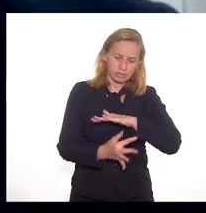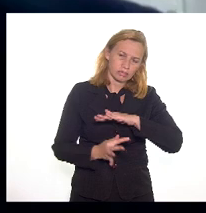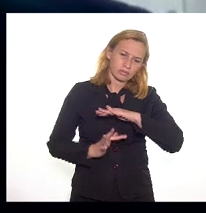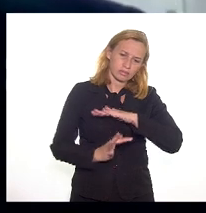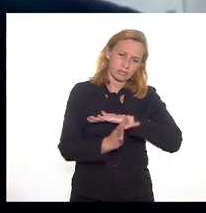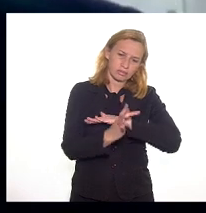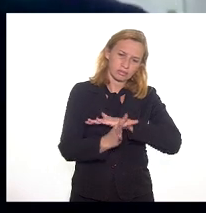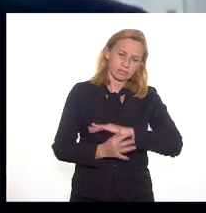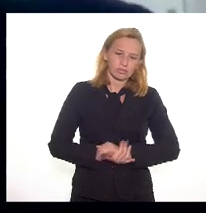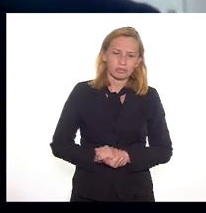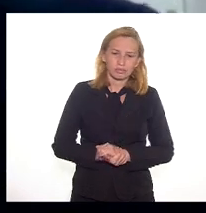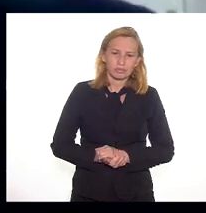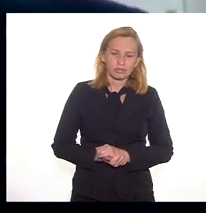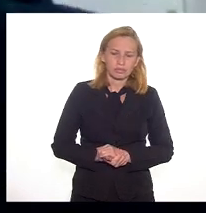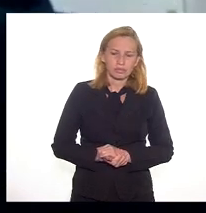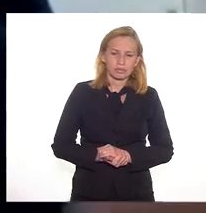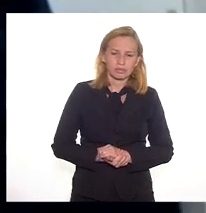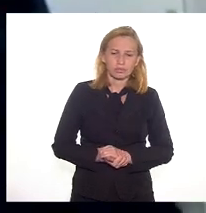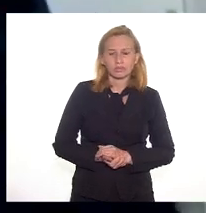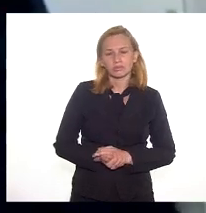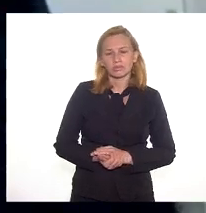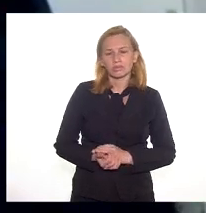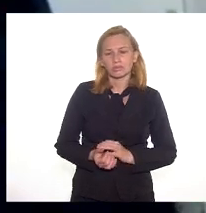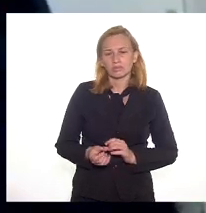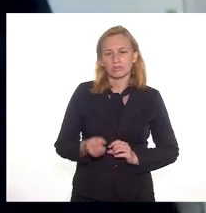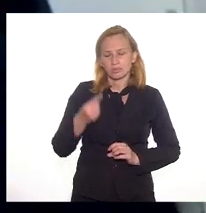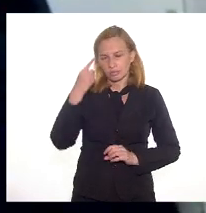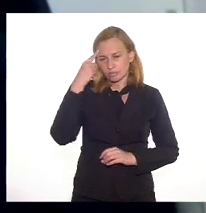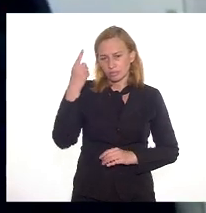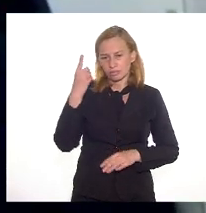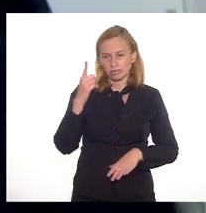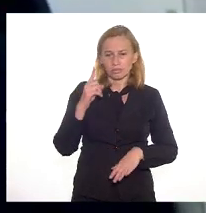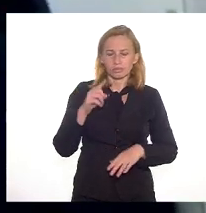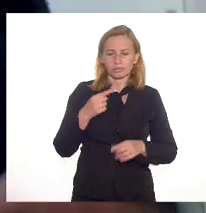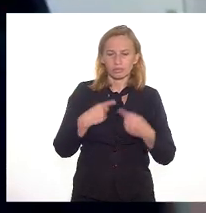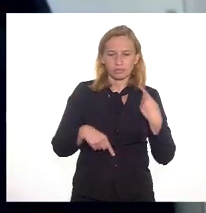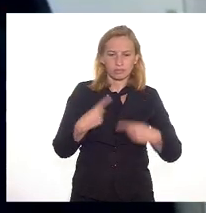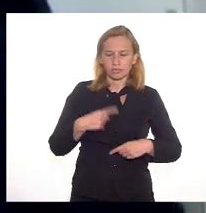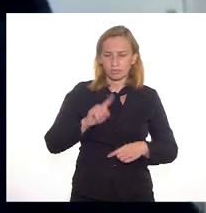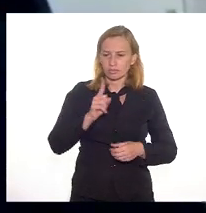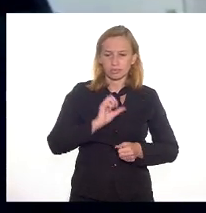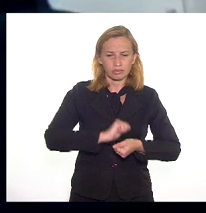com o idealizador da política ela não foi bem enquadrada.